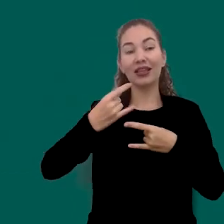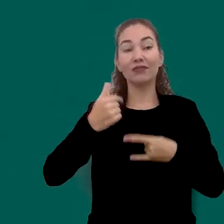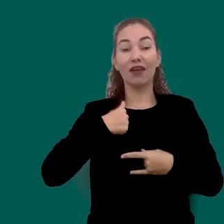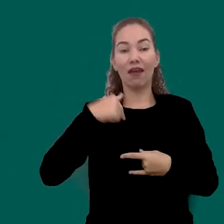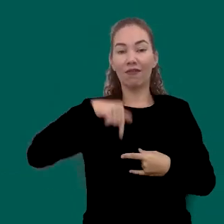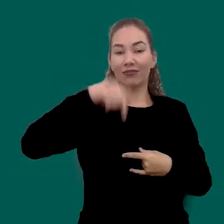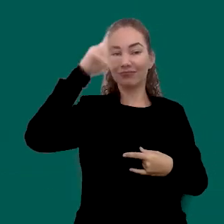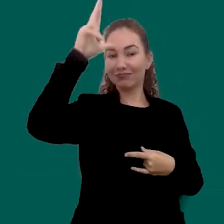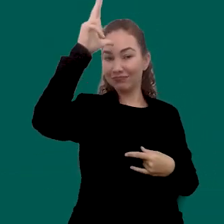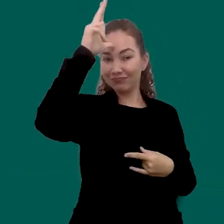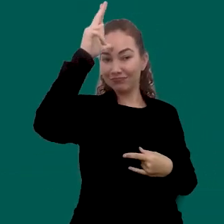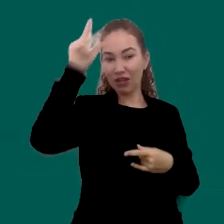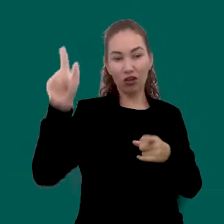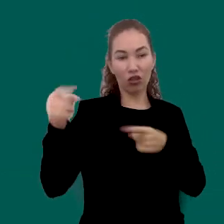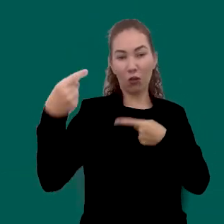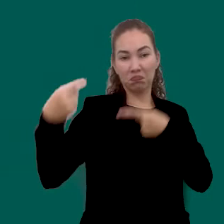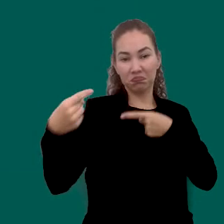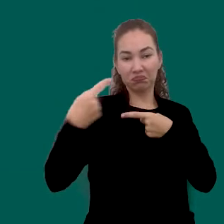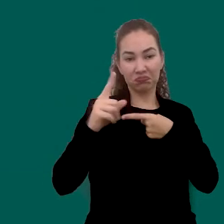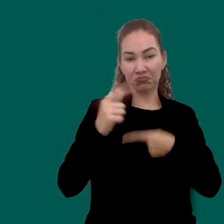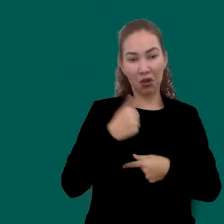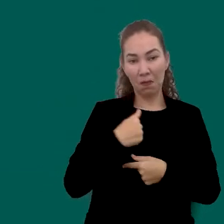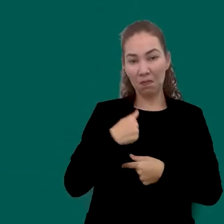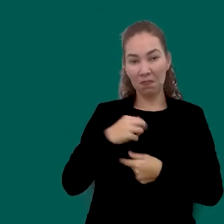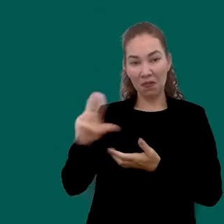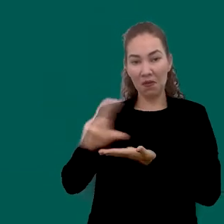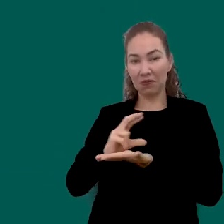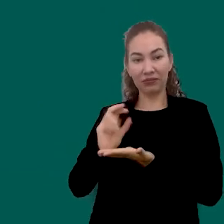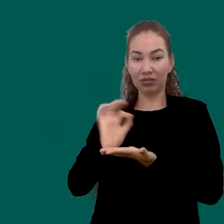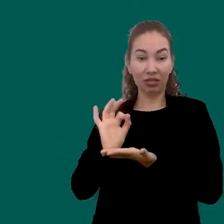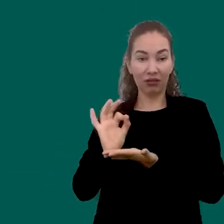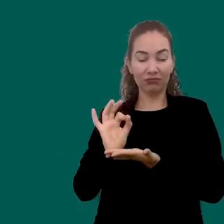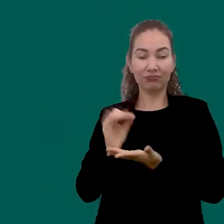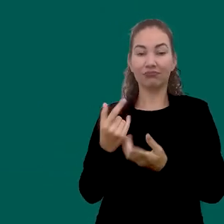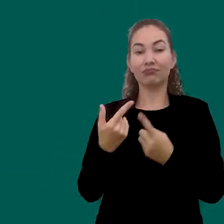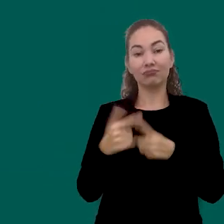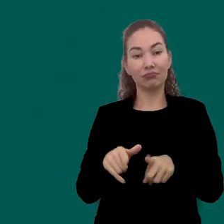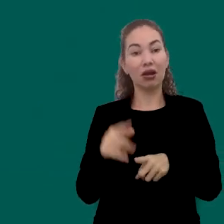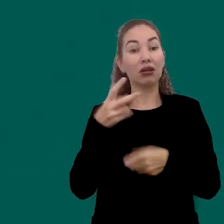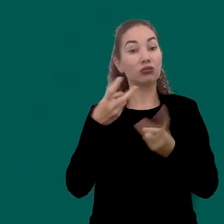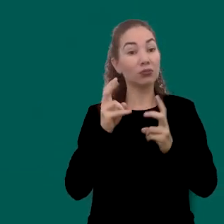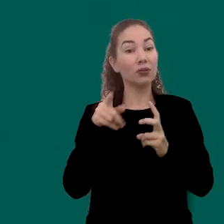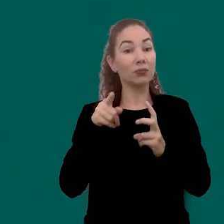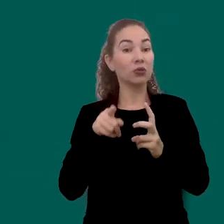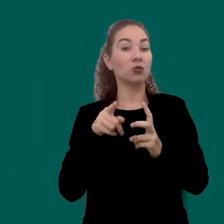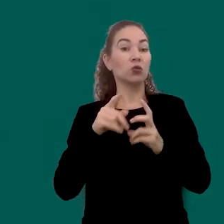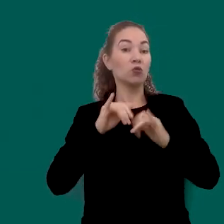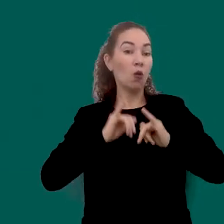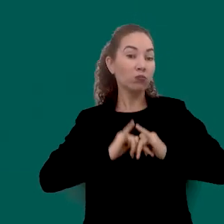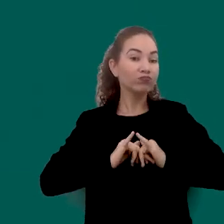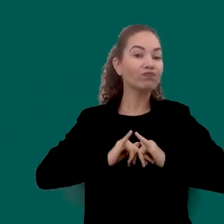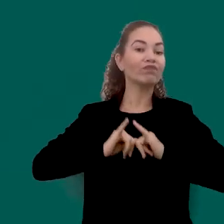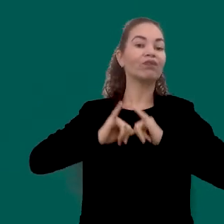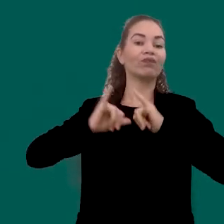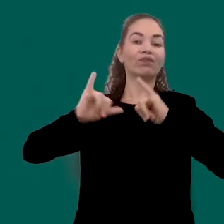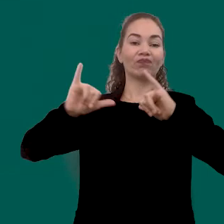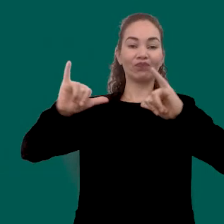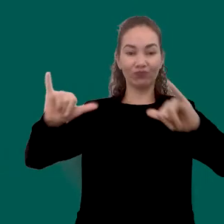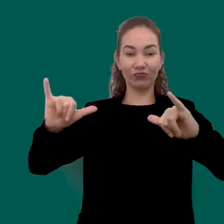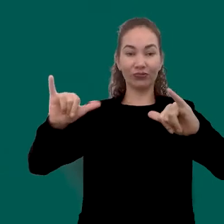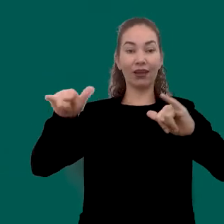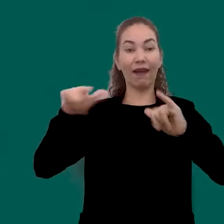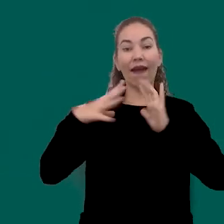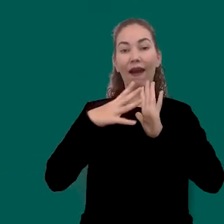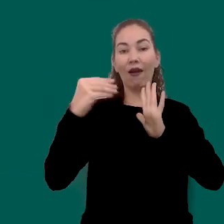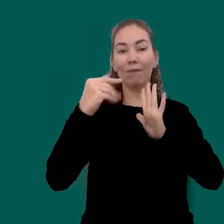Novo Hamburgo. Não interferem no meu faturamento. Hoje eles não interferem no meu faturamento. Então tu vê que tu consegue levar para eles eles estão se